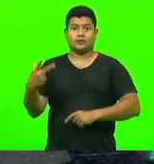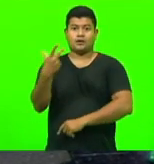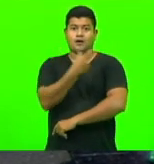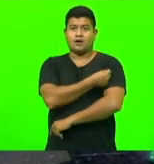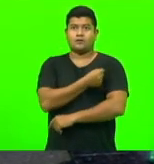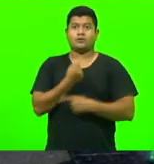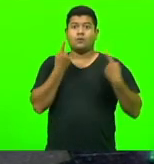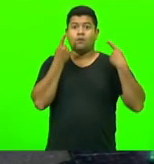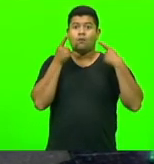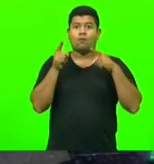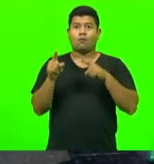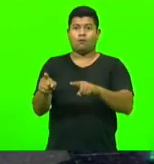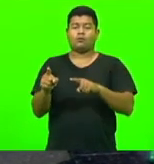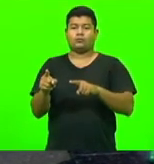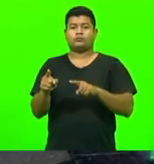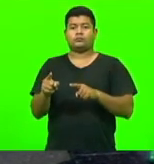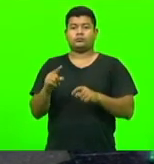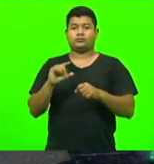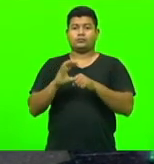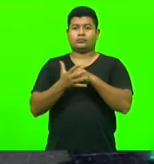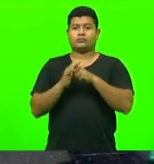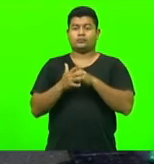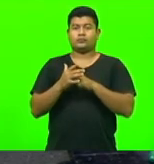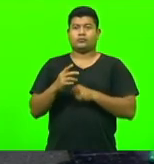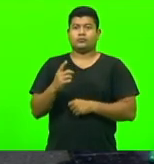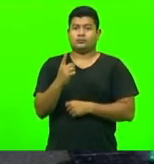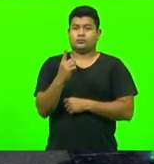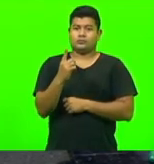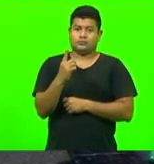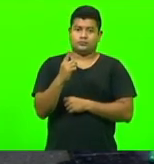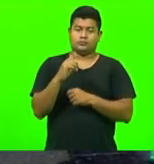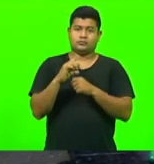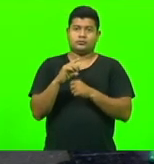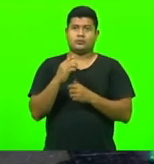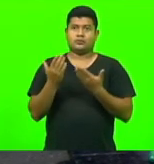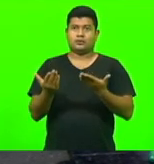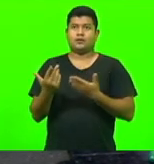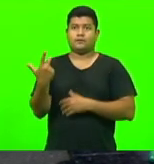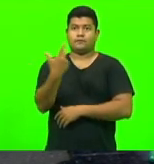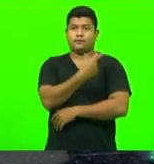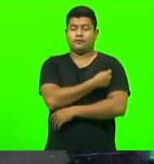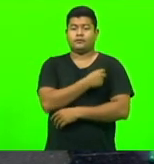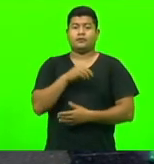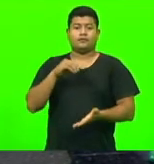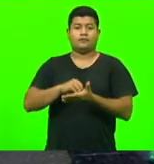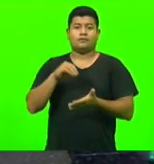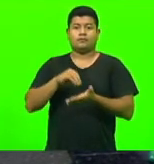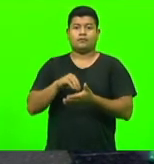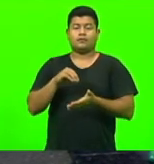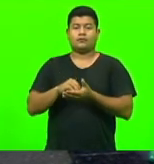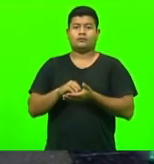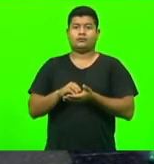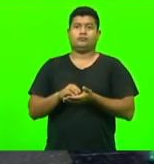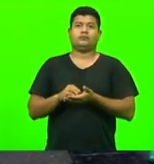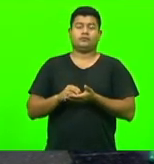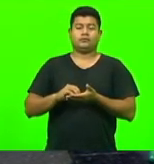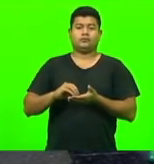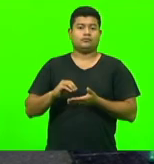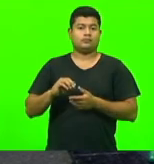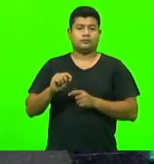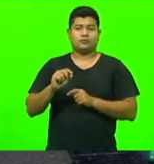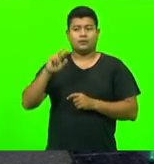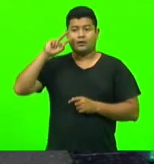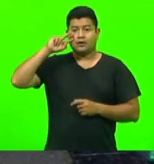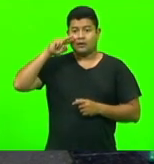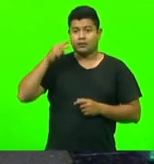a Covid-19 com vacina desprovida de comprovação científica reconhecida pelo